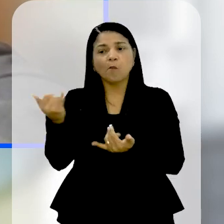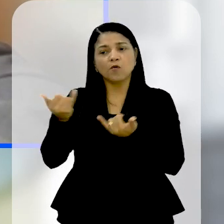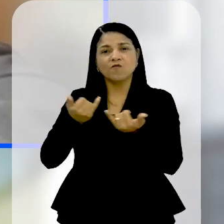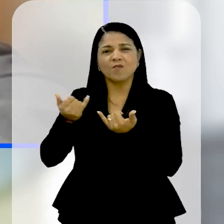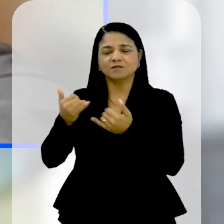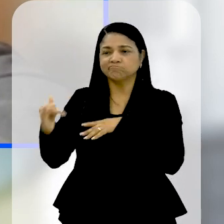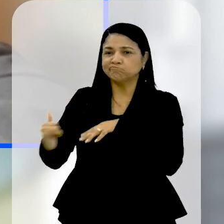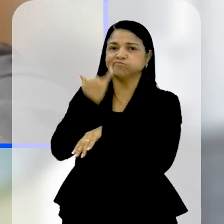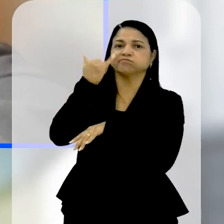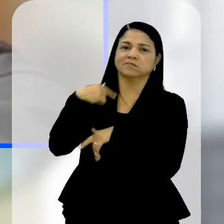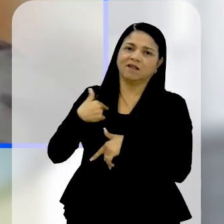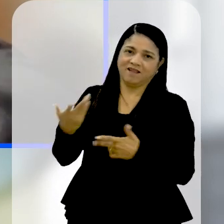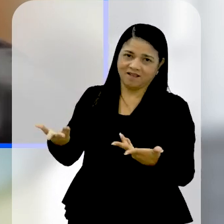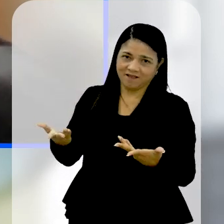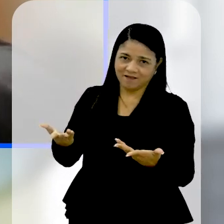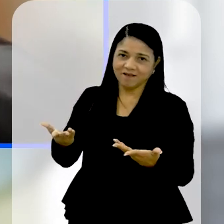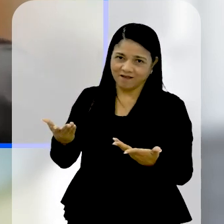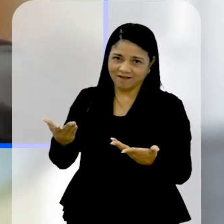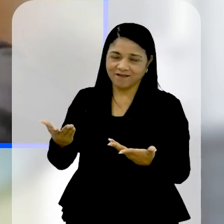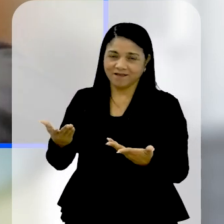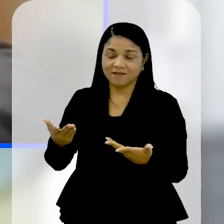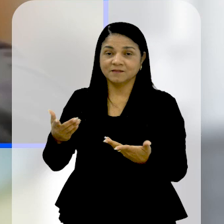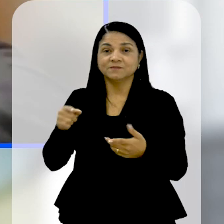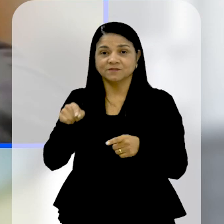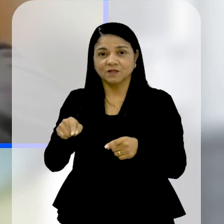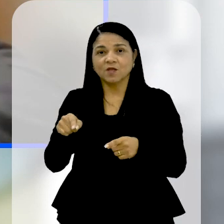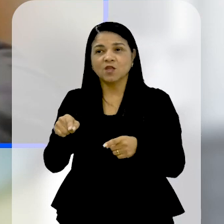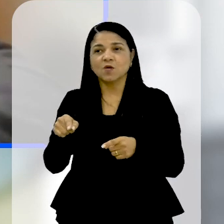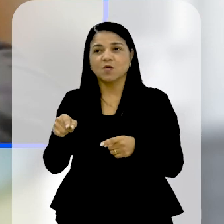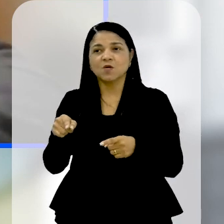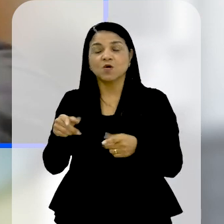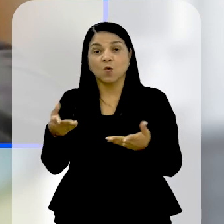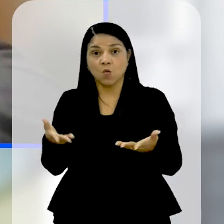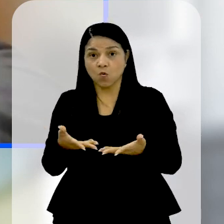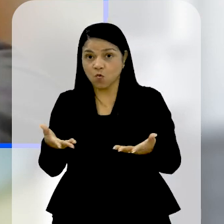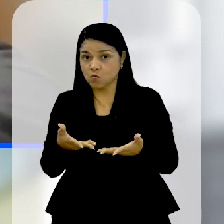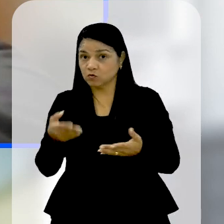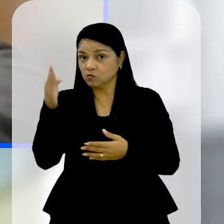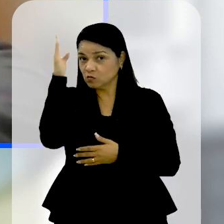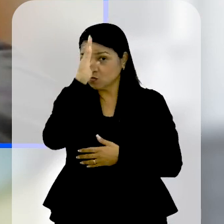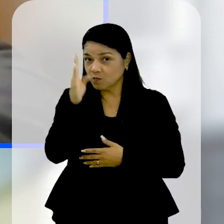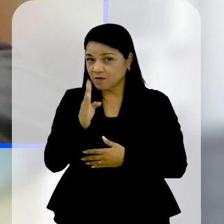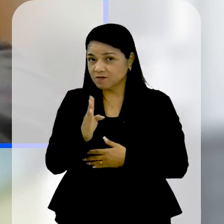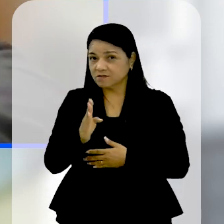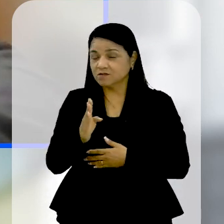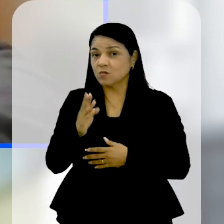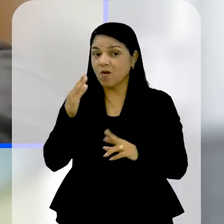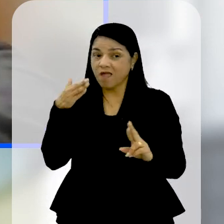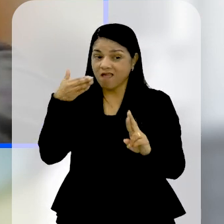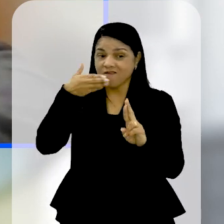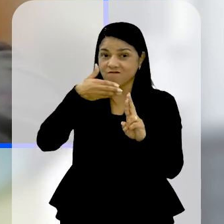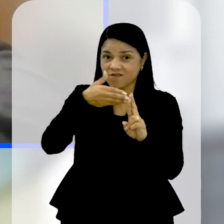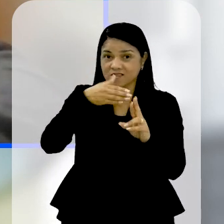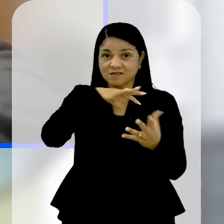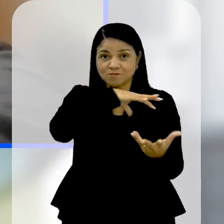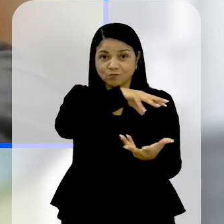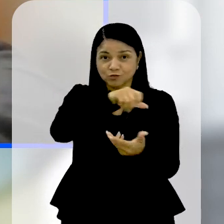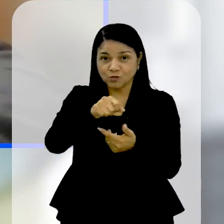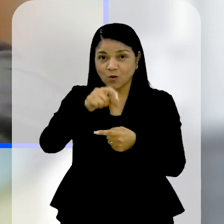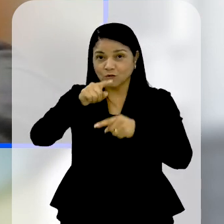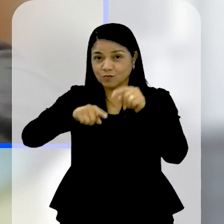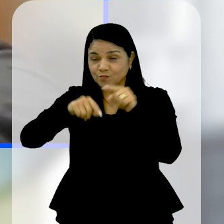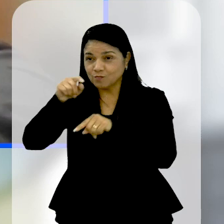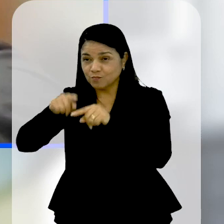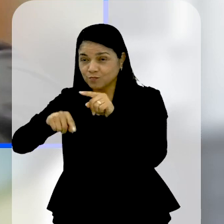por informação enganosa. Então, a gente tem uma questão de regulação, né? E hoje o Brasil ele é referência mundial